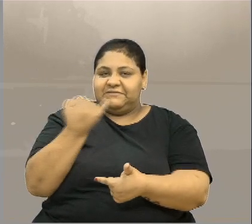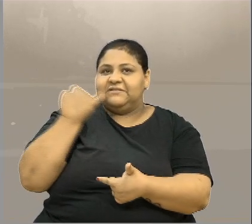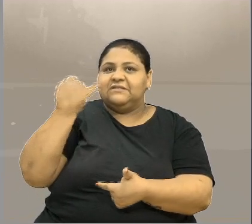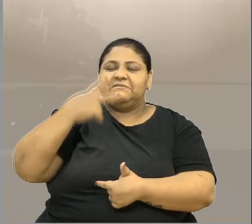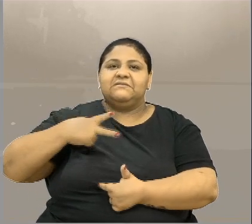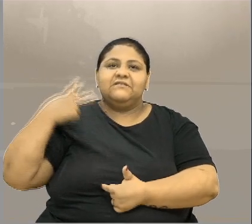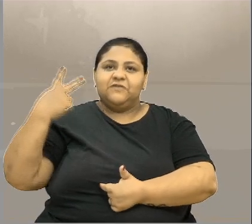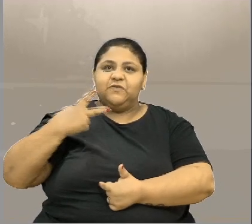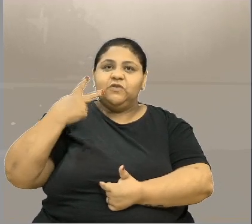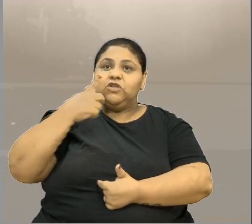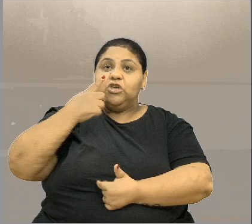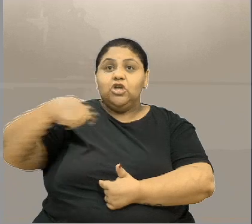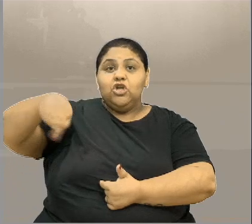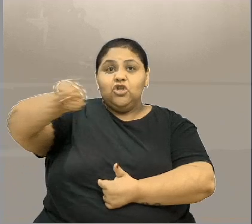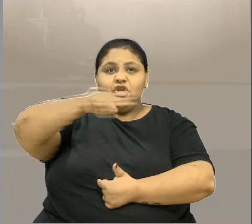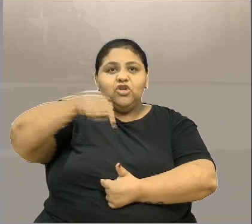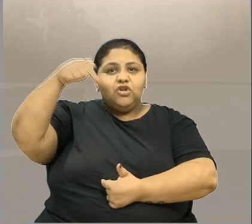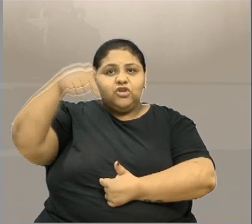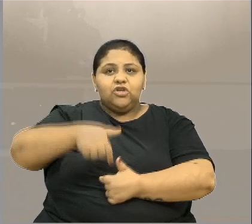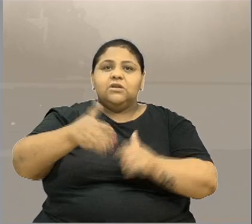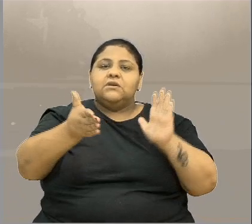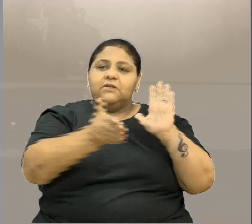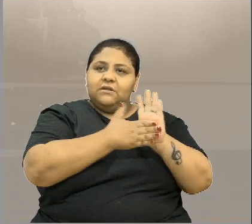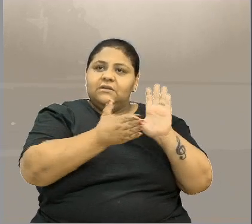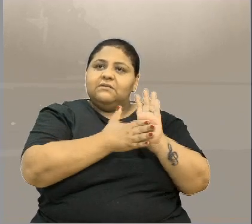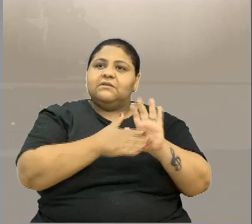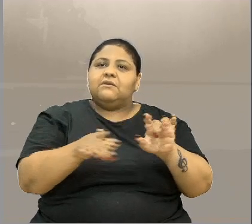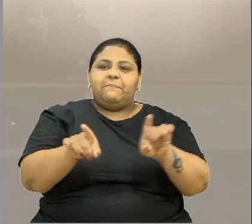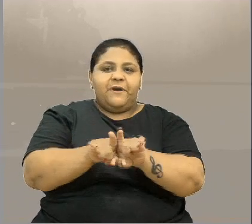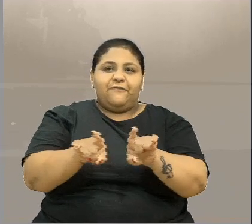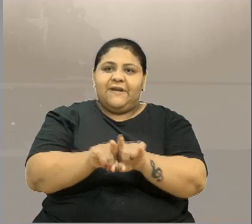vereadora Rose, nós aqui estamos propondo leis,